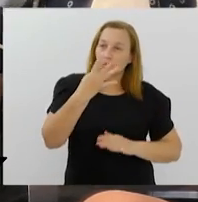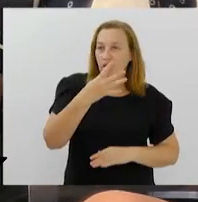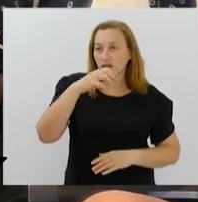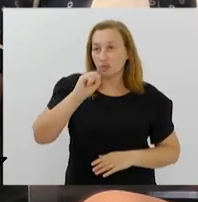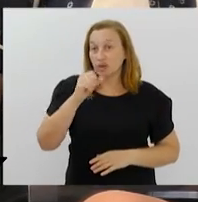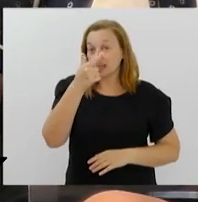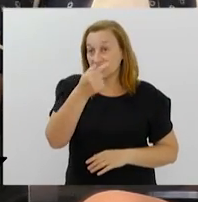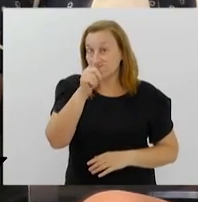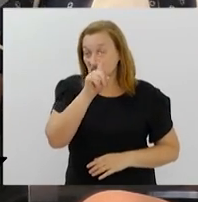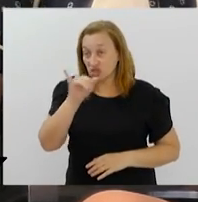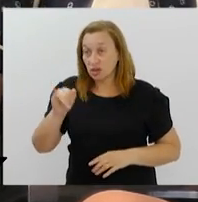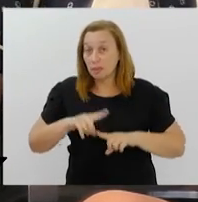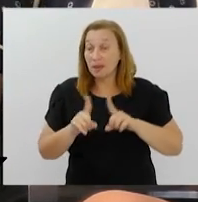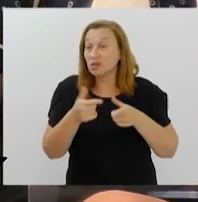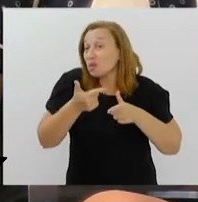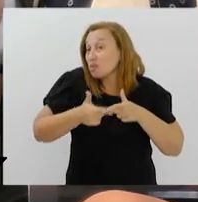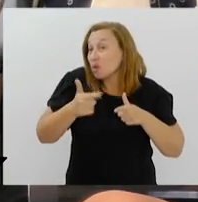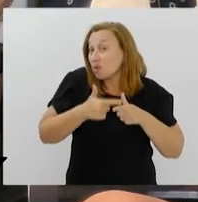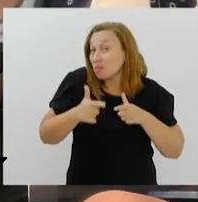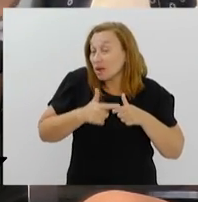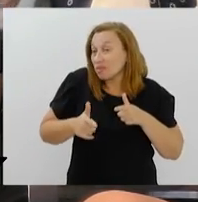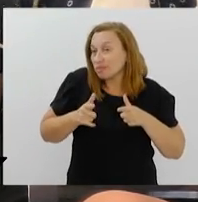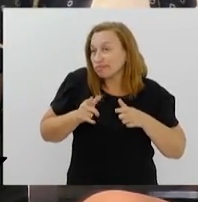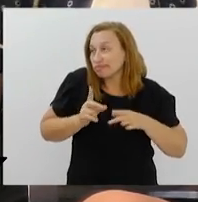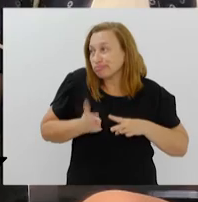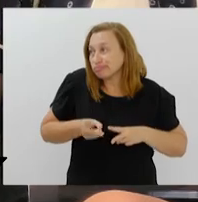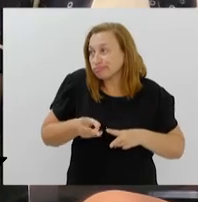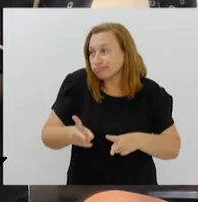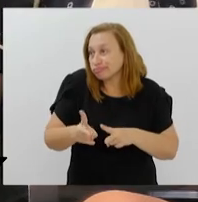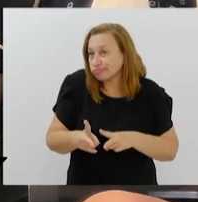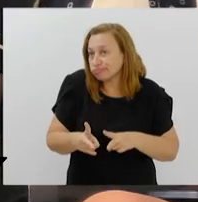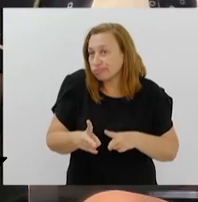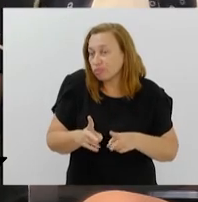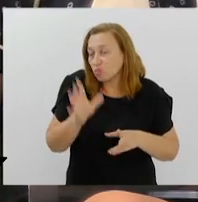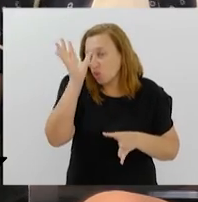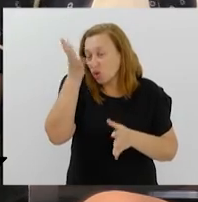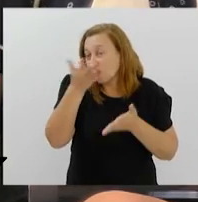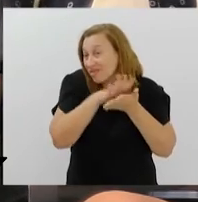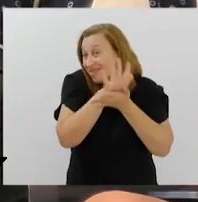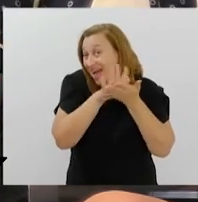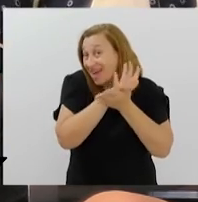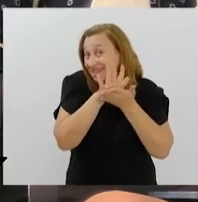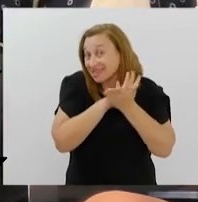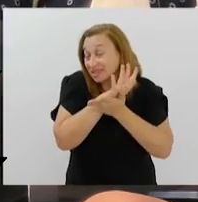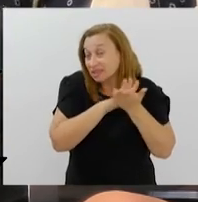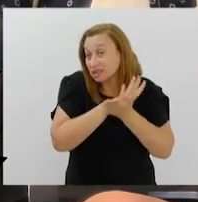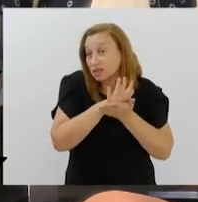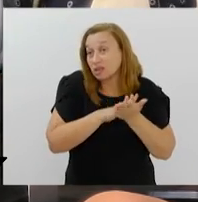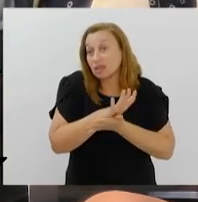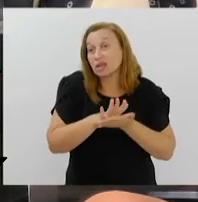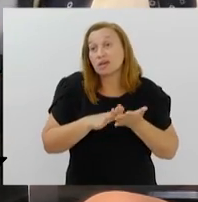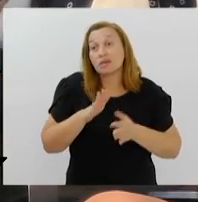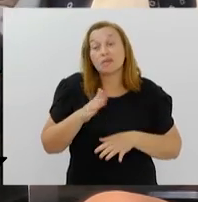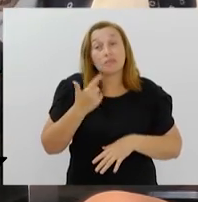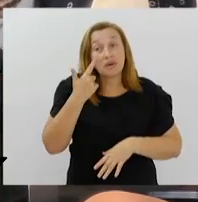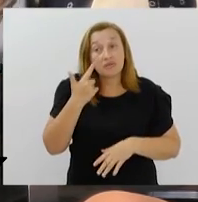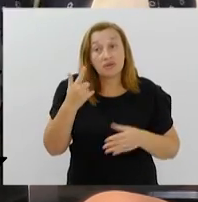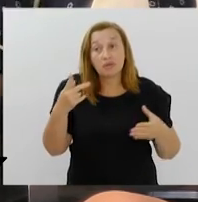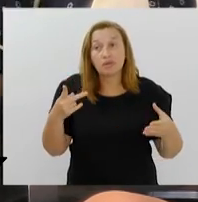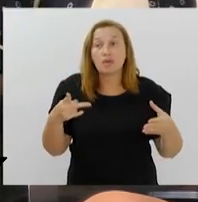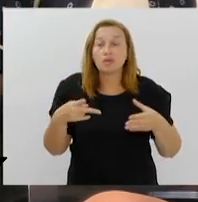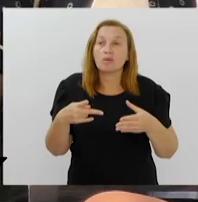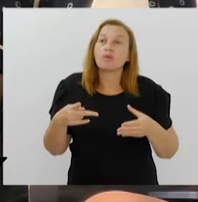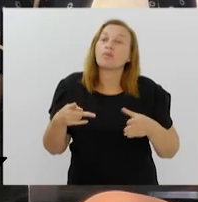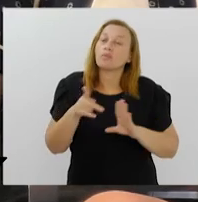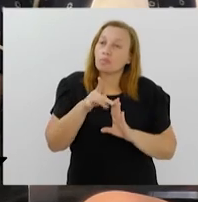ou que seja o problema é que é recorrente não dar solução em nenhum prazo o que a gente mais tem aqui é protocolo do protocolo